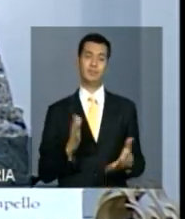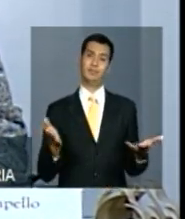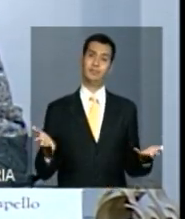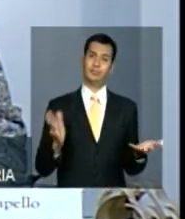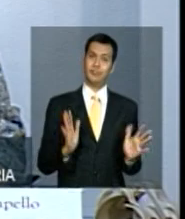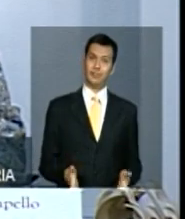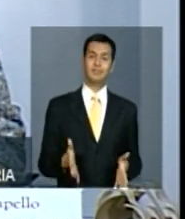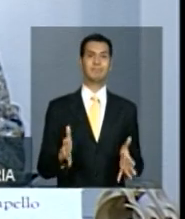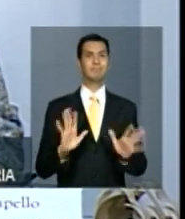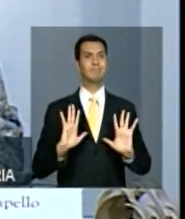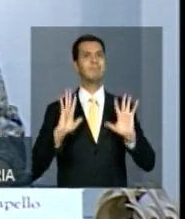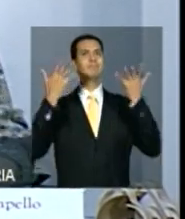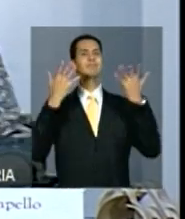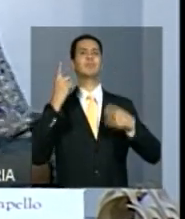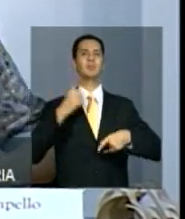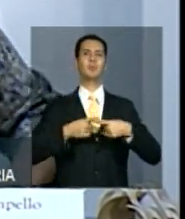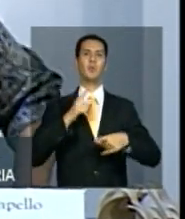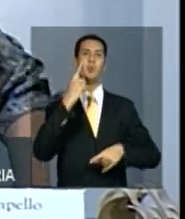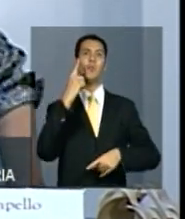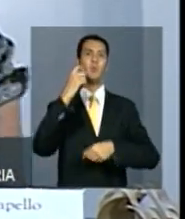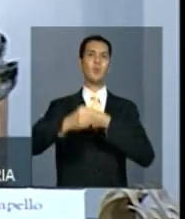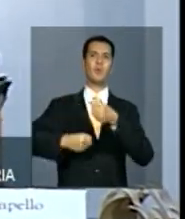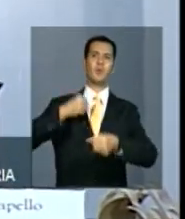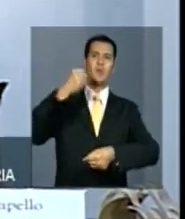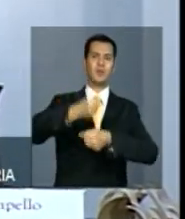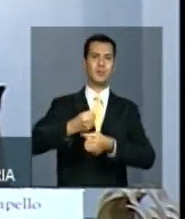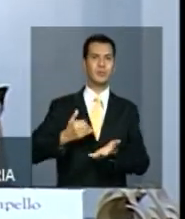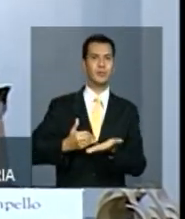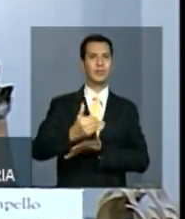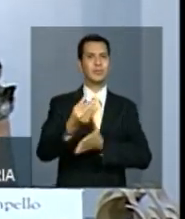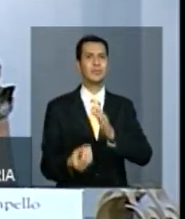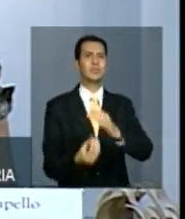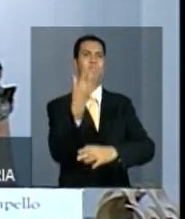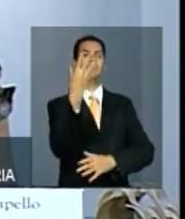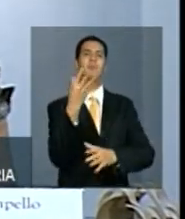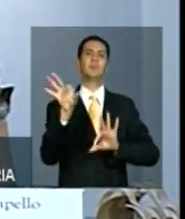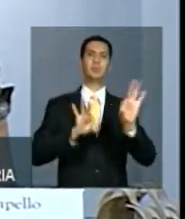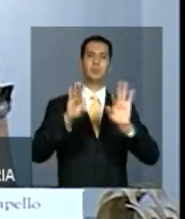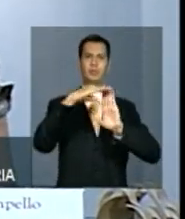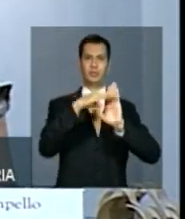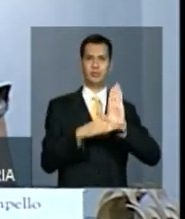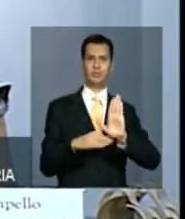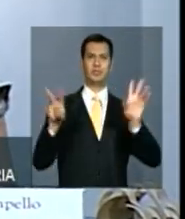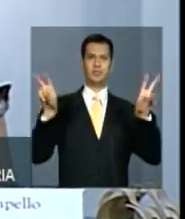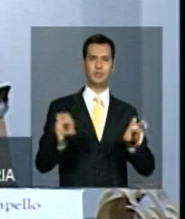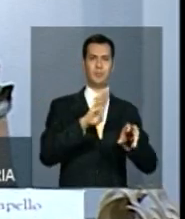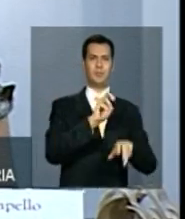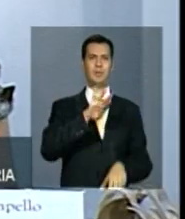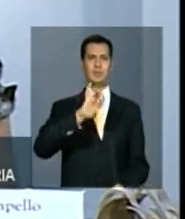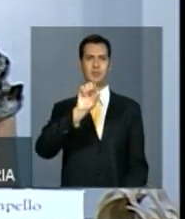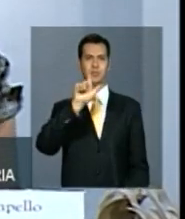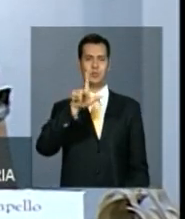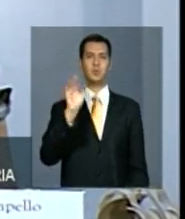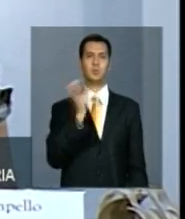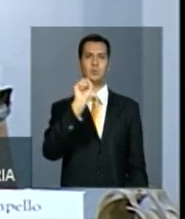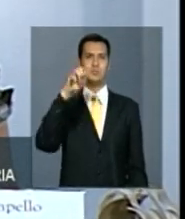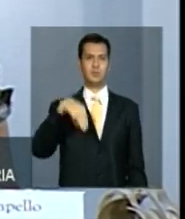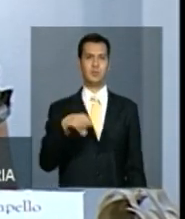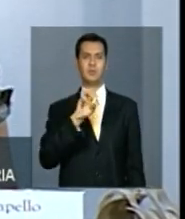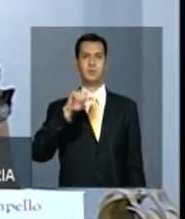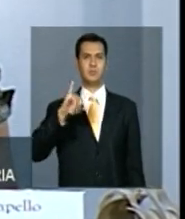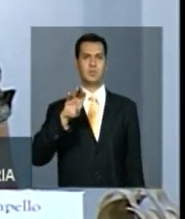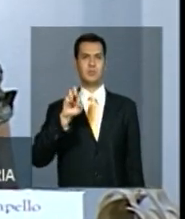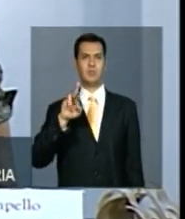ano conjuntamente com eles então além da atividade do próprio lançamento do Brasil carinhoso no dia das